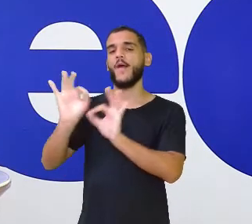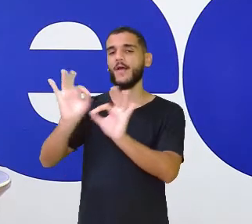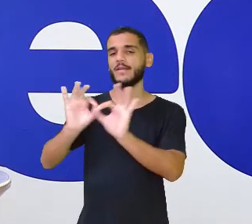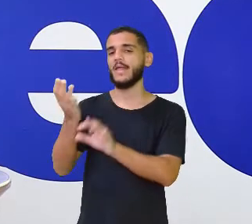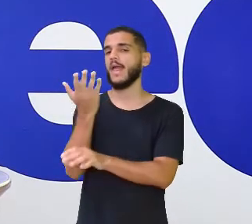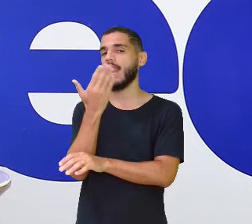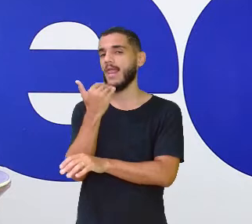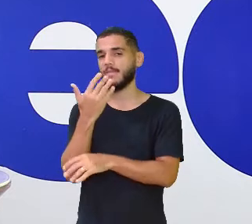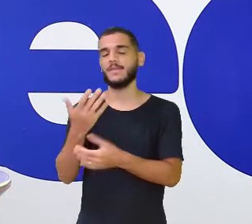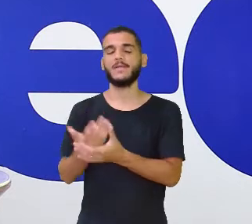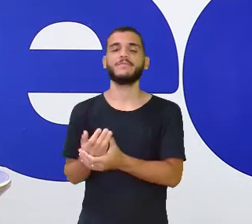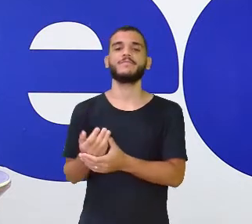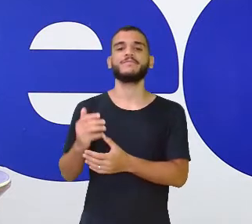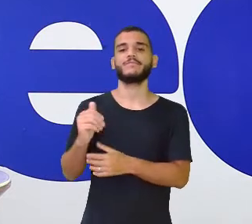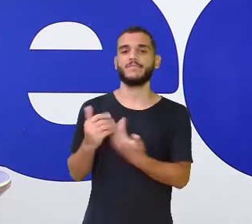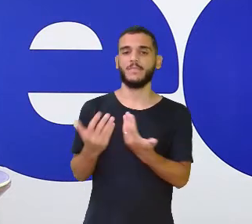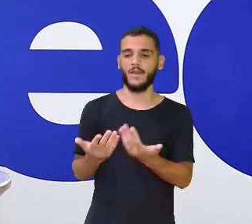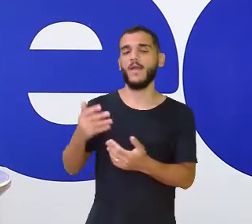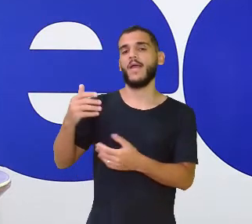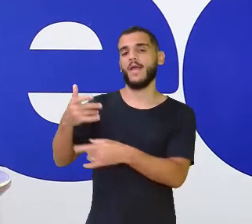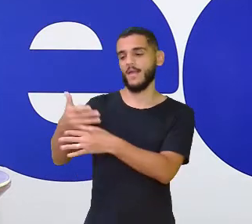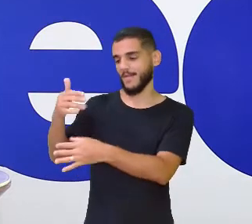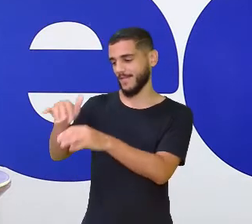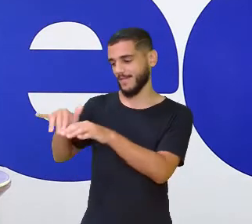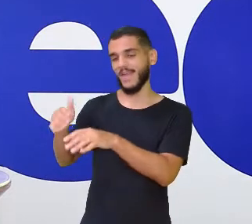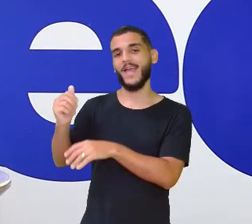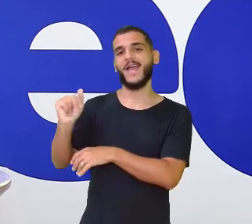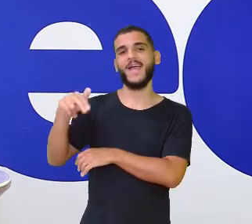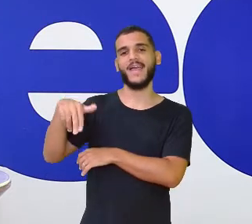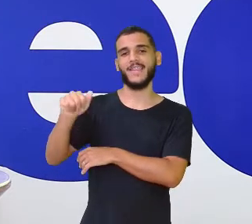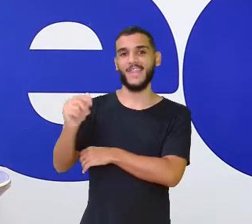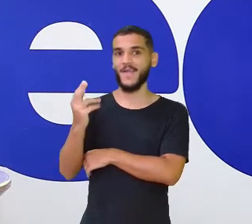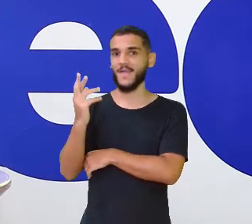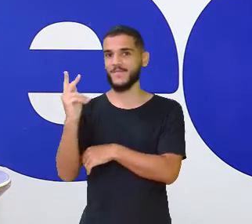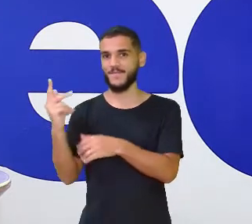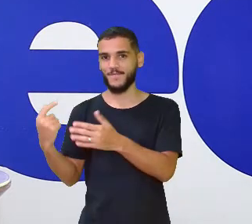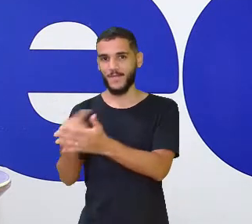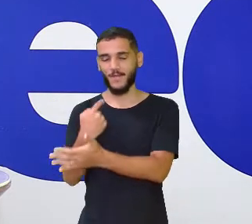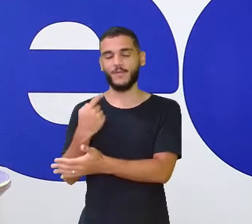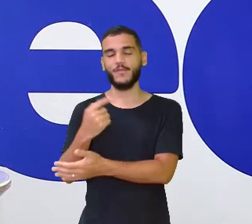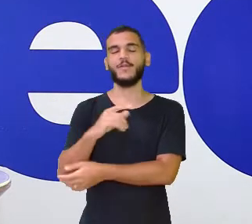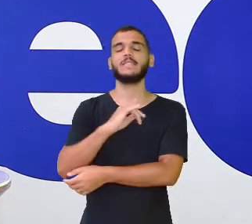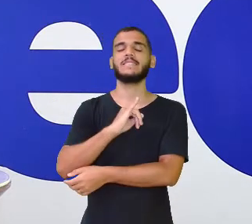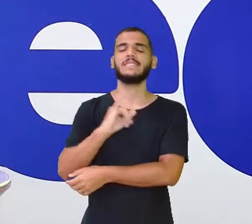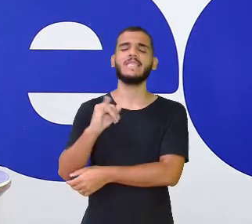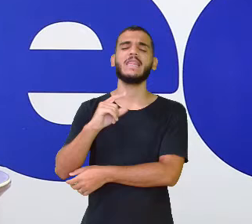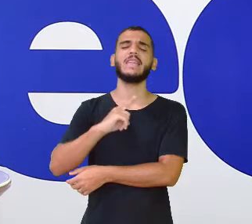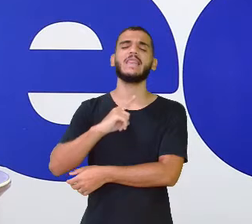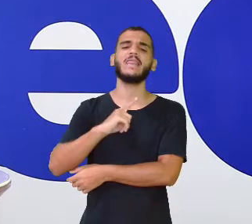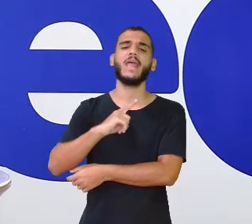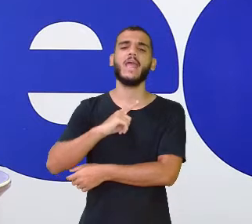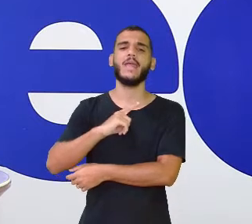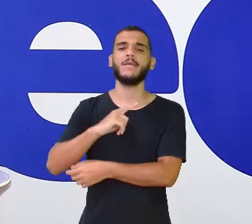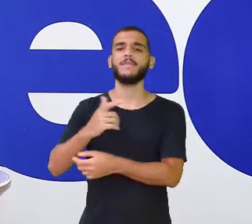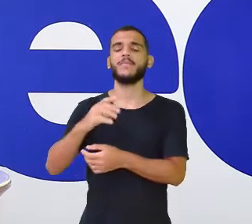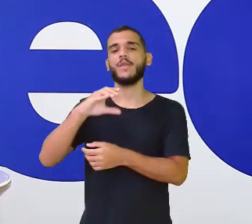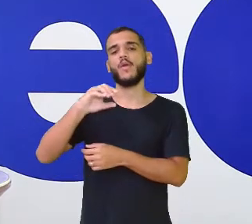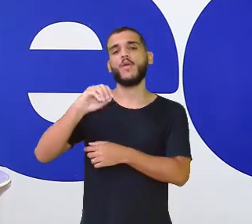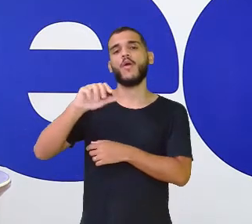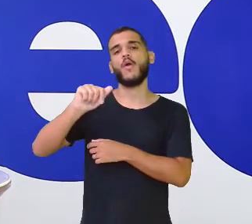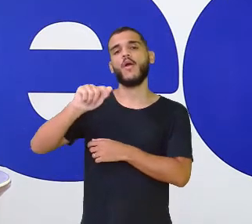tem koala aqui no Brasil. Aí, uma informação, professora Sinara, que o primeiro koala aqui no